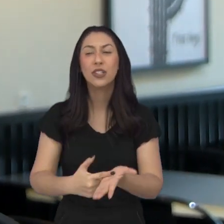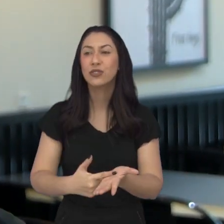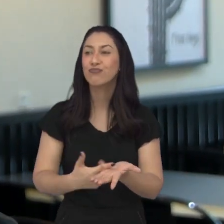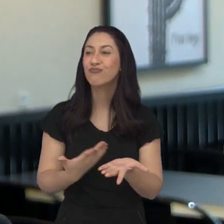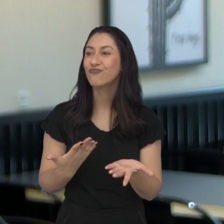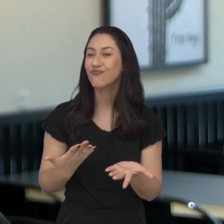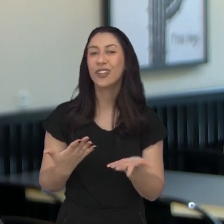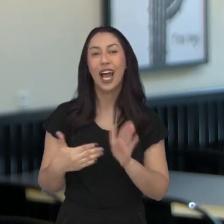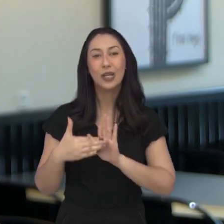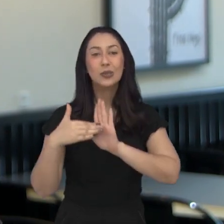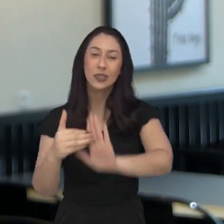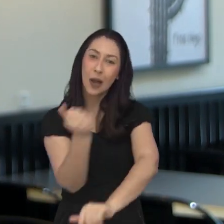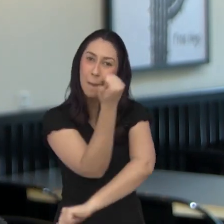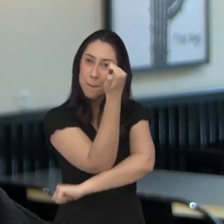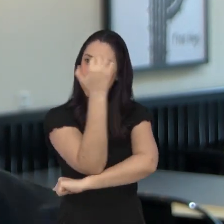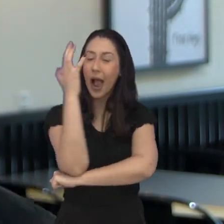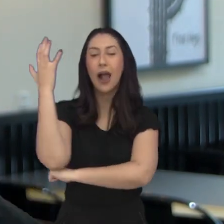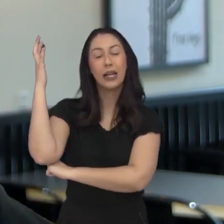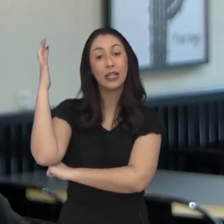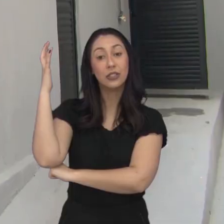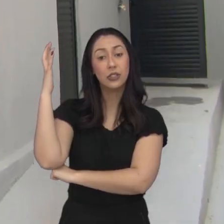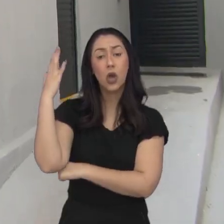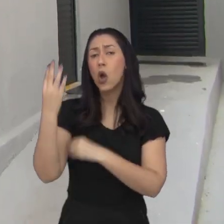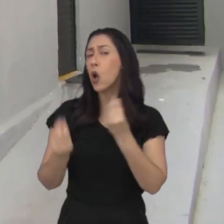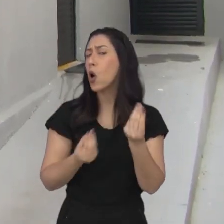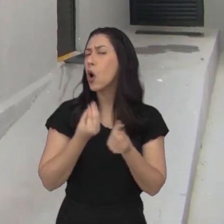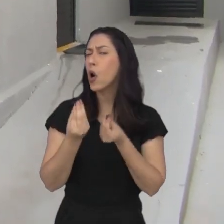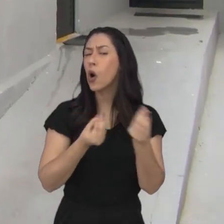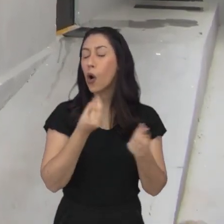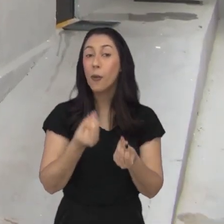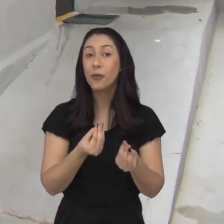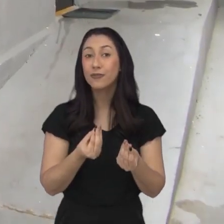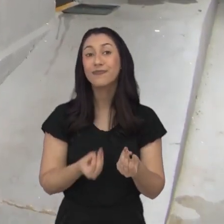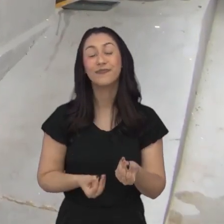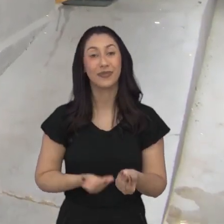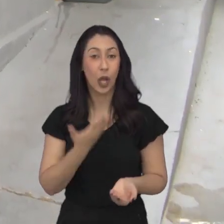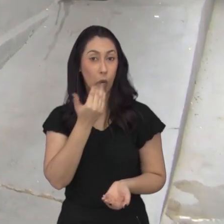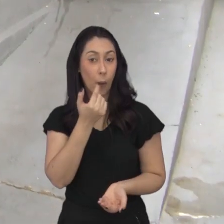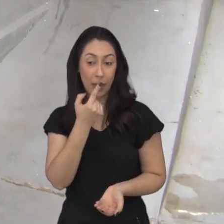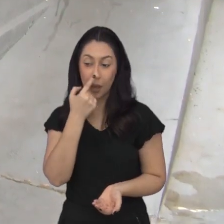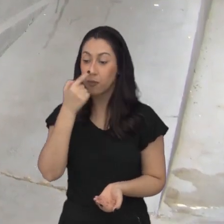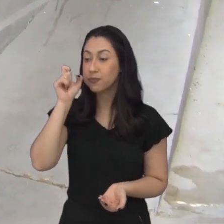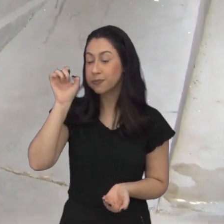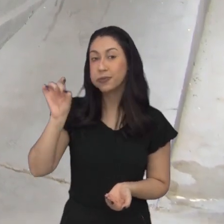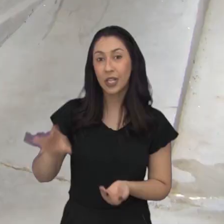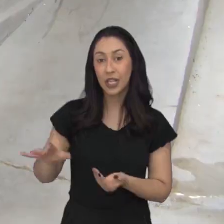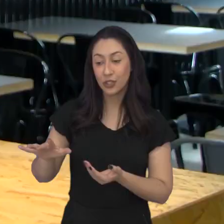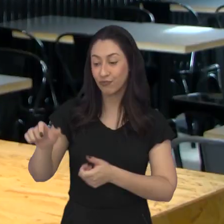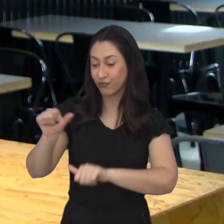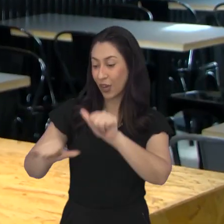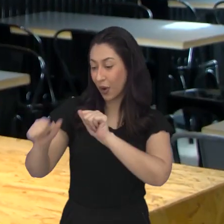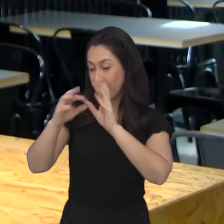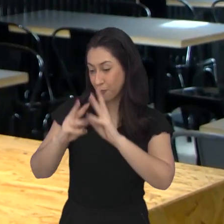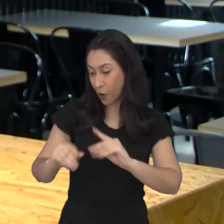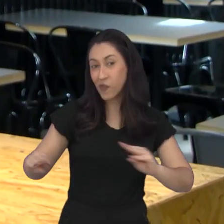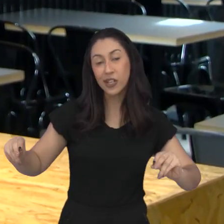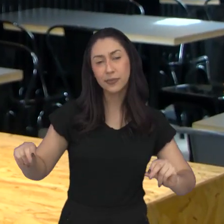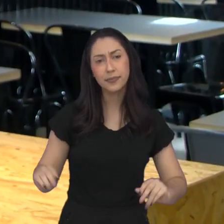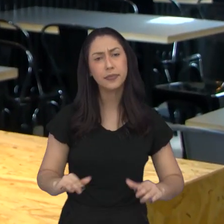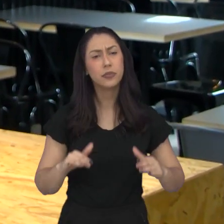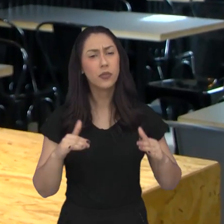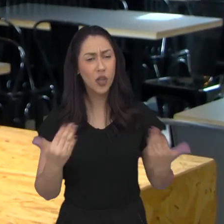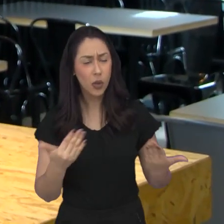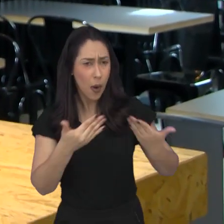gerar menos impacto ao meio ambiente. A solução encontrada foi a compostagem. Desde a inauguração, a